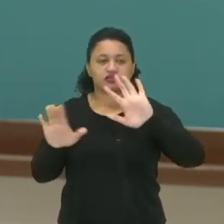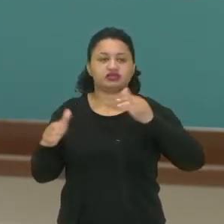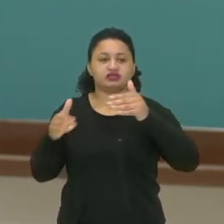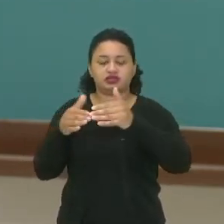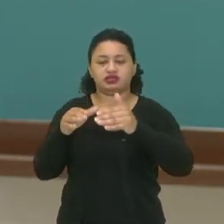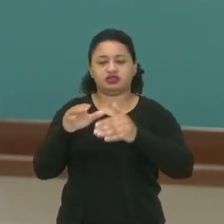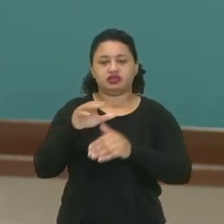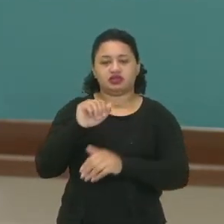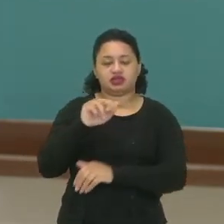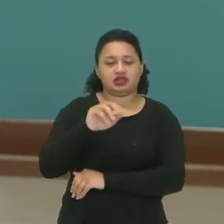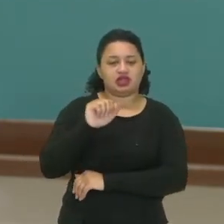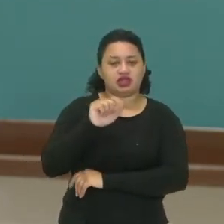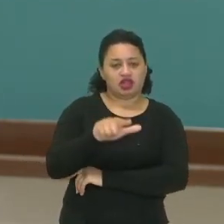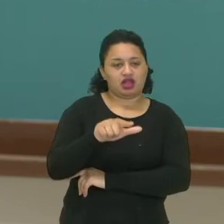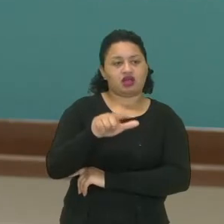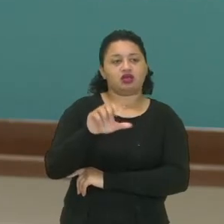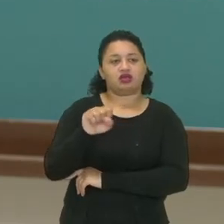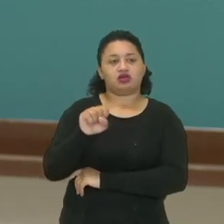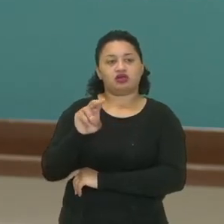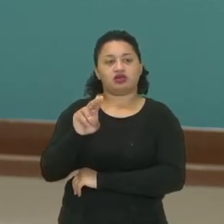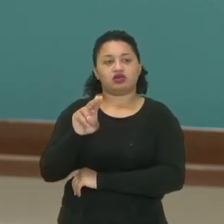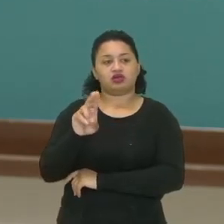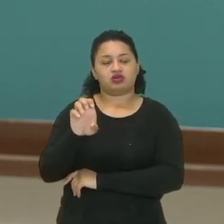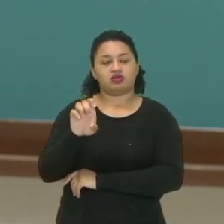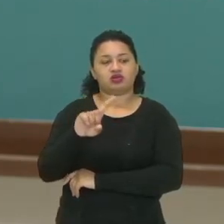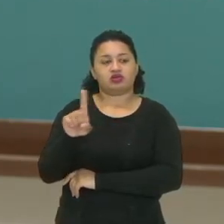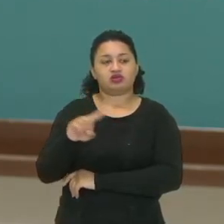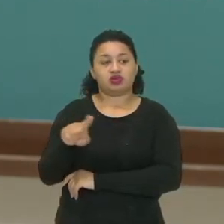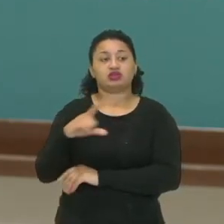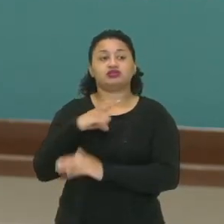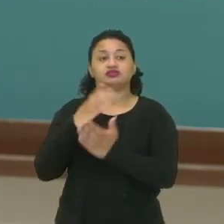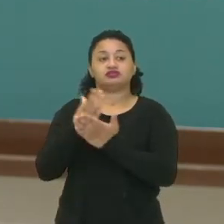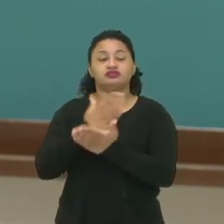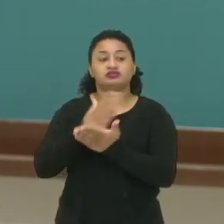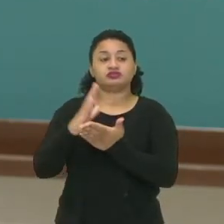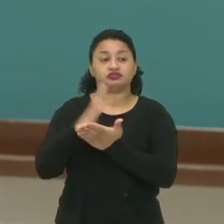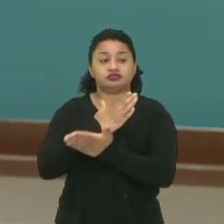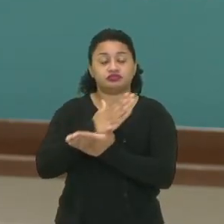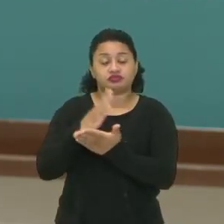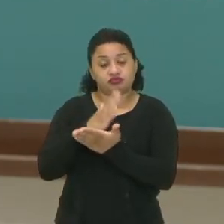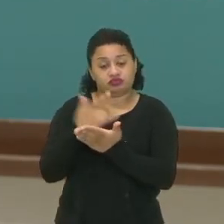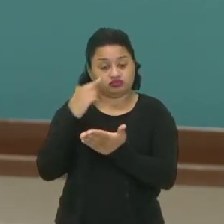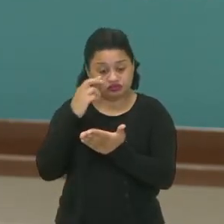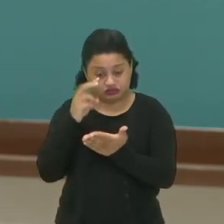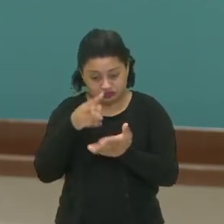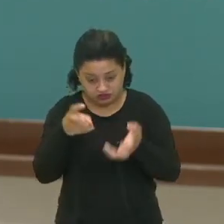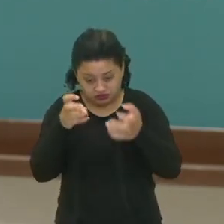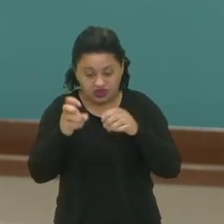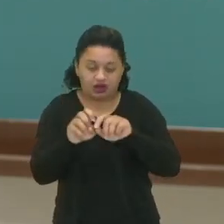aí, teve então a divisão aí, né, pelo menos visível. É certo que lá